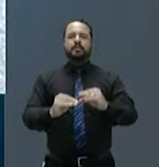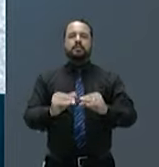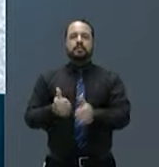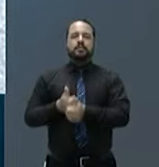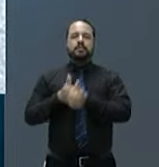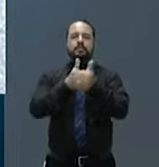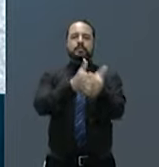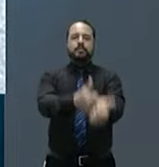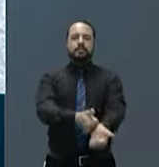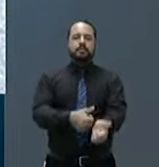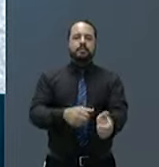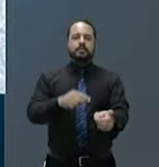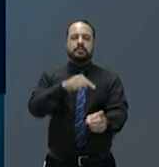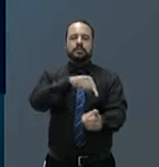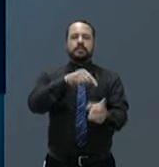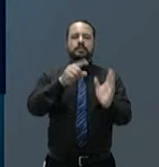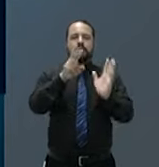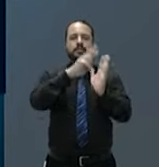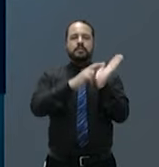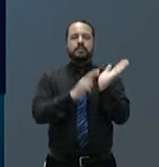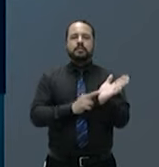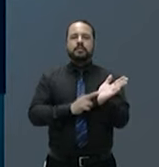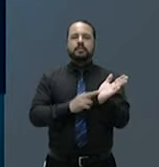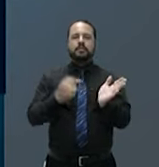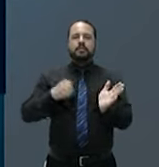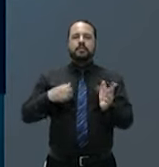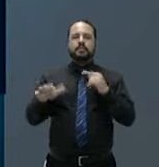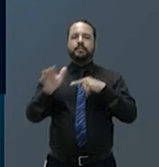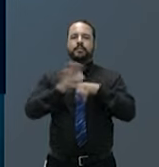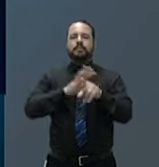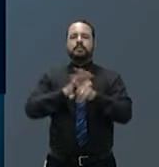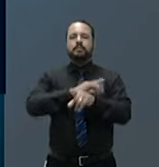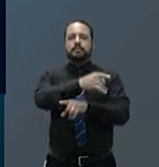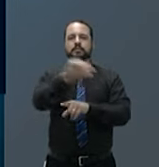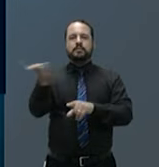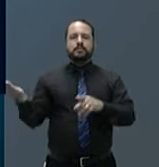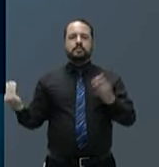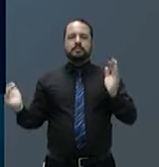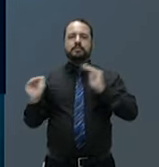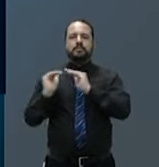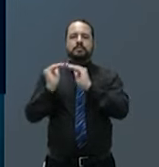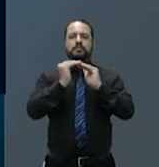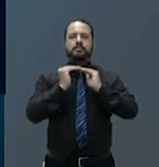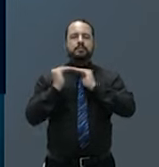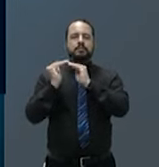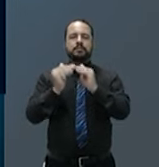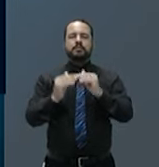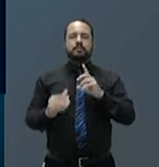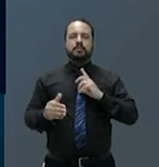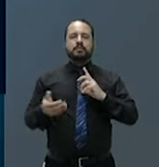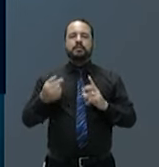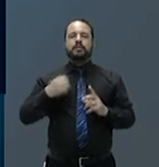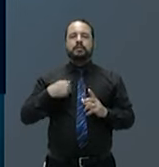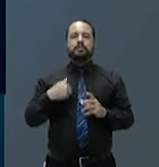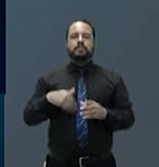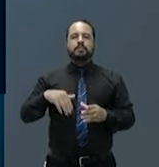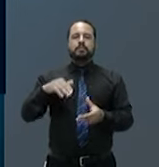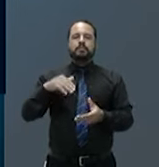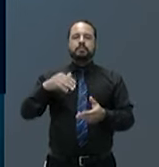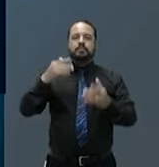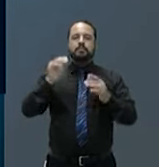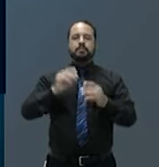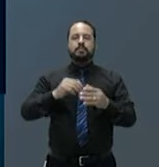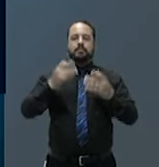relator. Muito obrigada. Eu indago se todos estão de acordo. Então, eu proclamo o resultado.